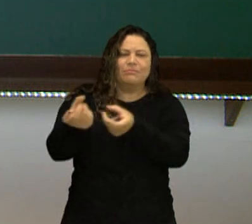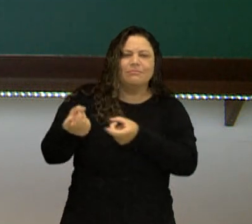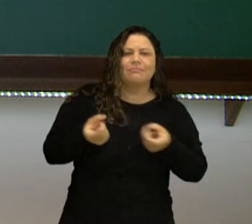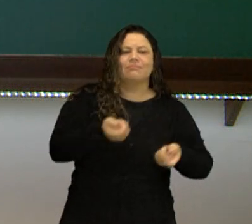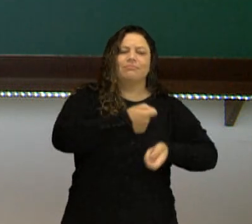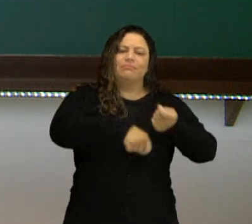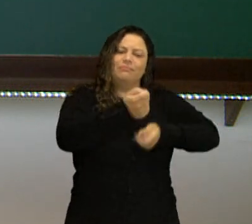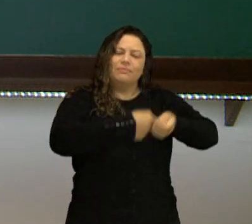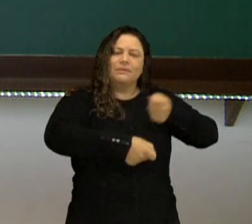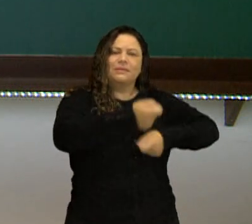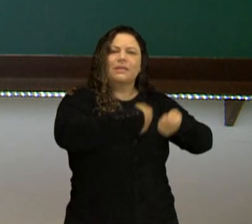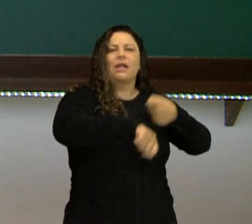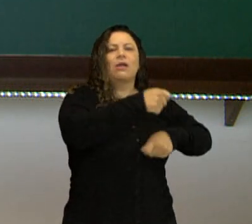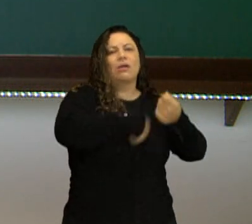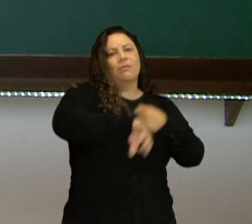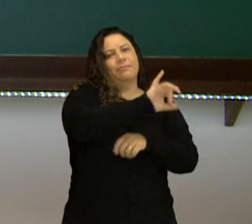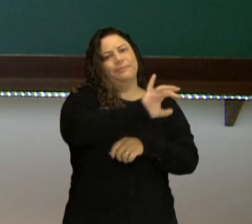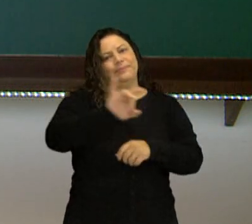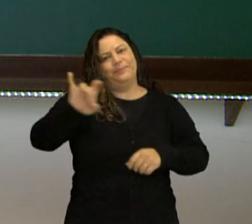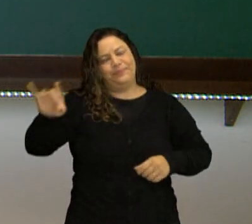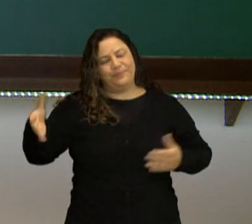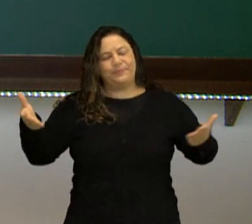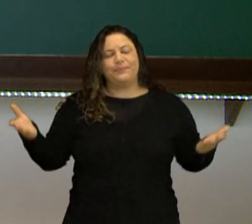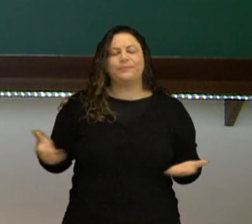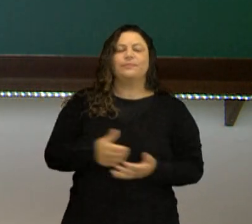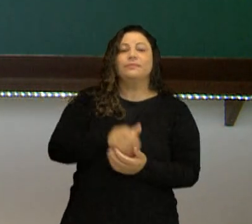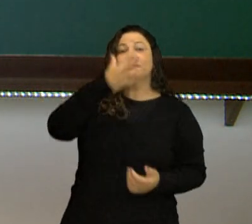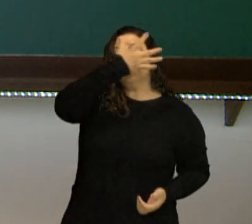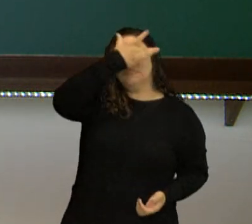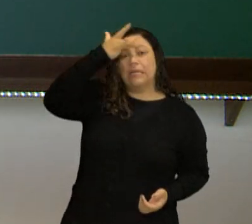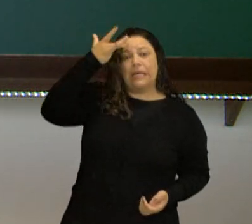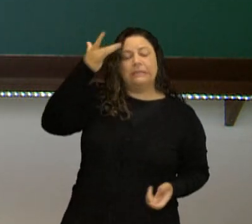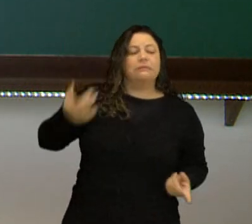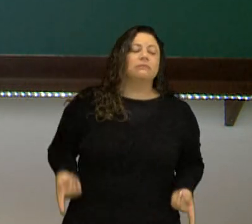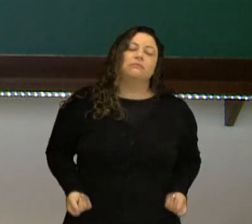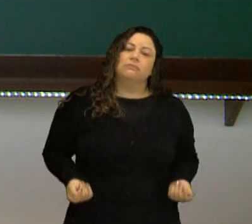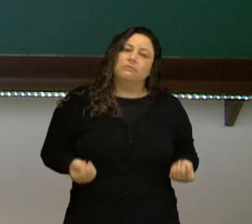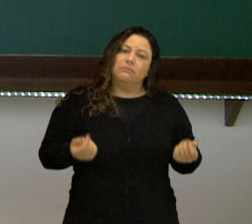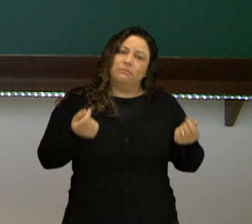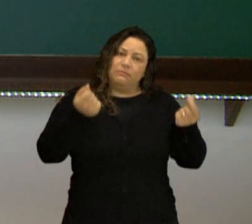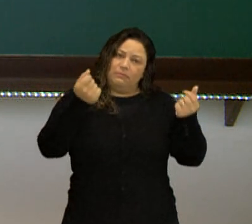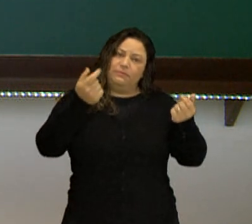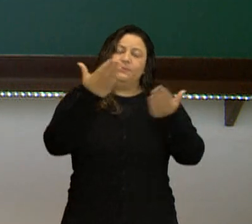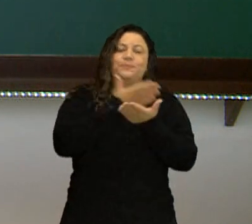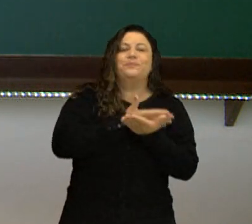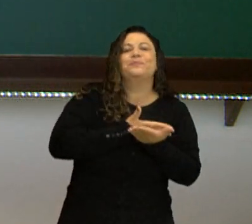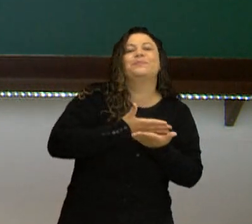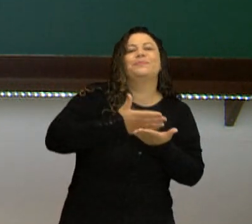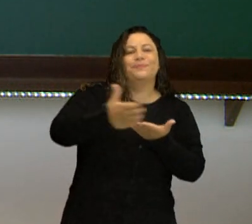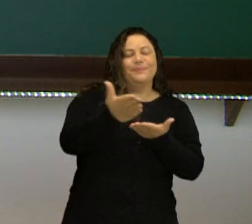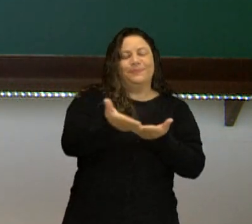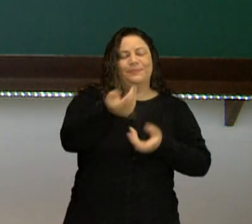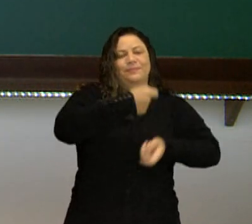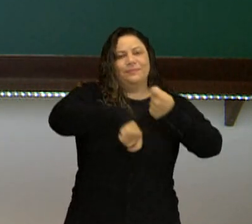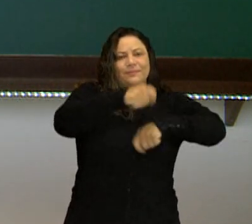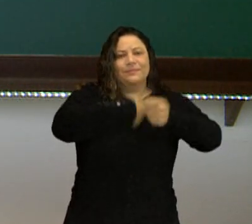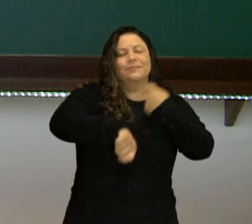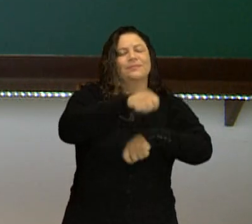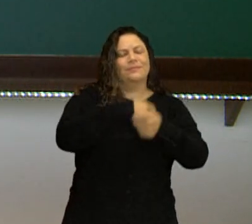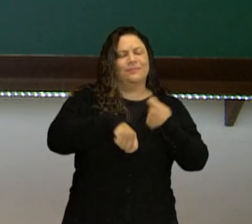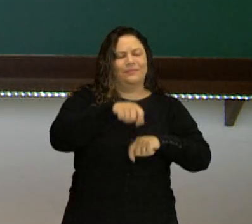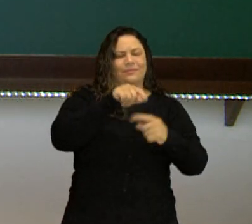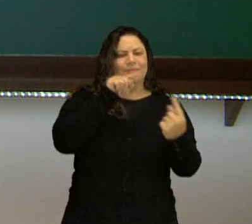o comércio entre esses comerciantes. As pessoas que enriqueciam a partir desse comércio, que veio dessas